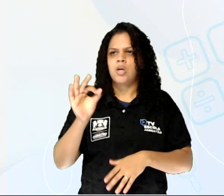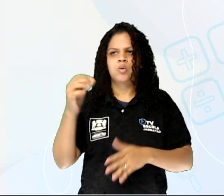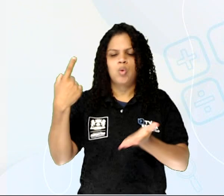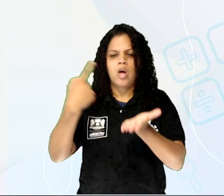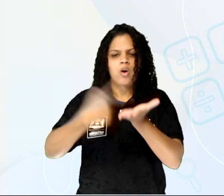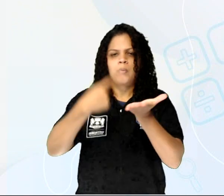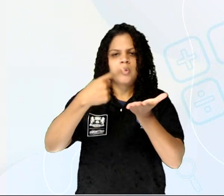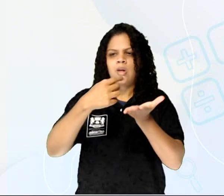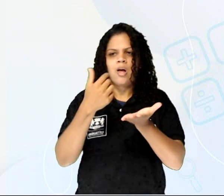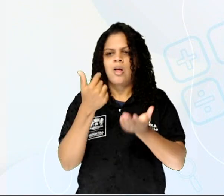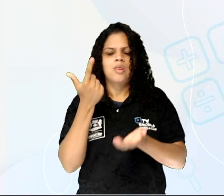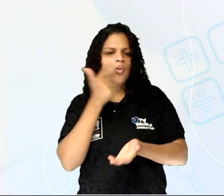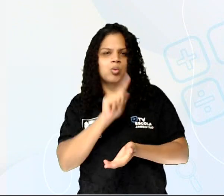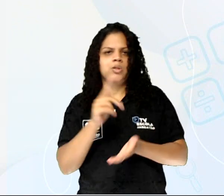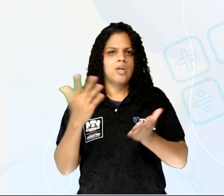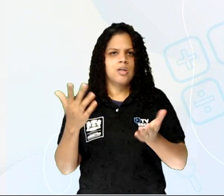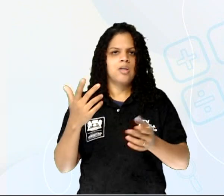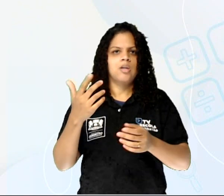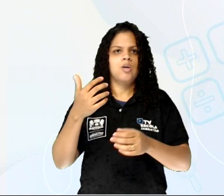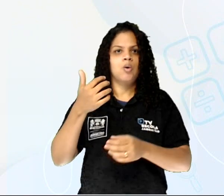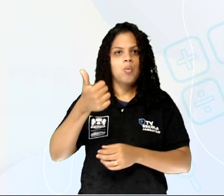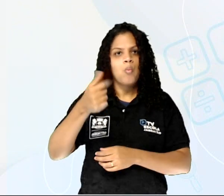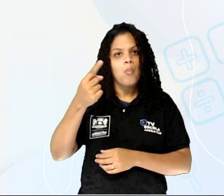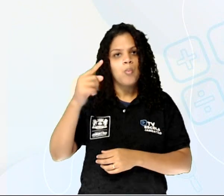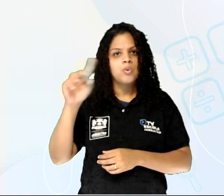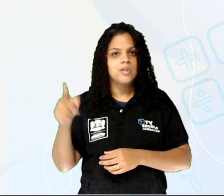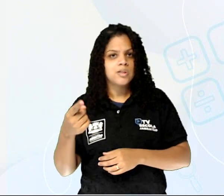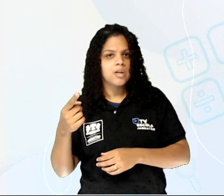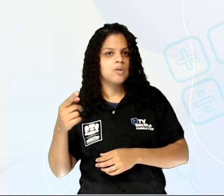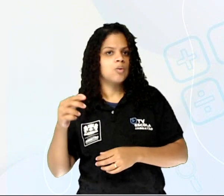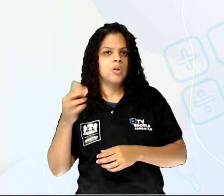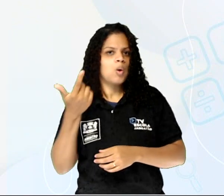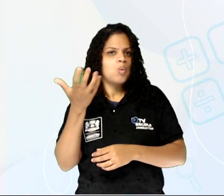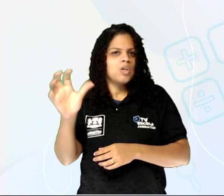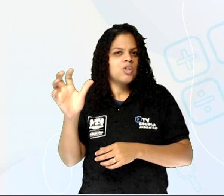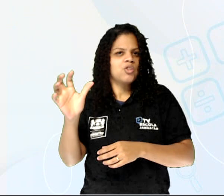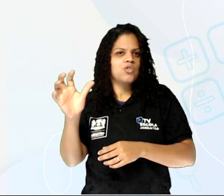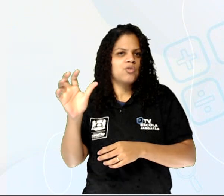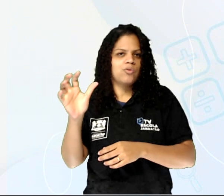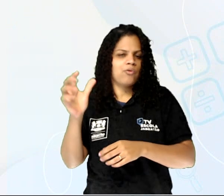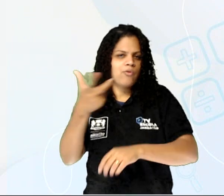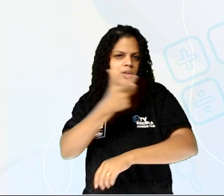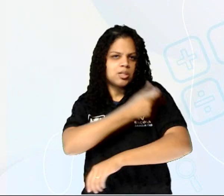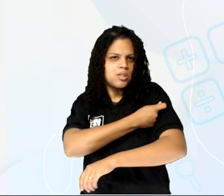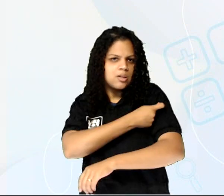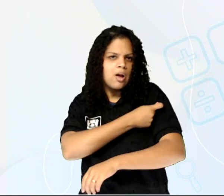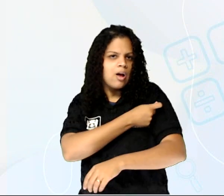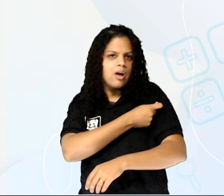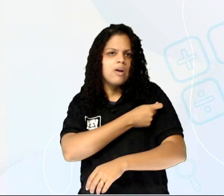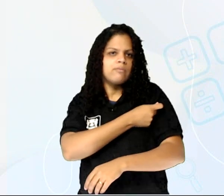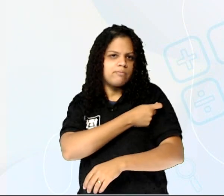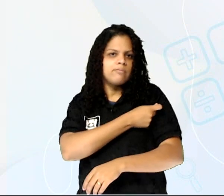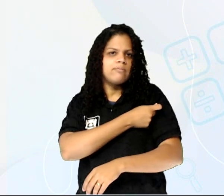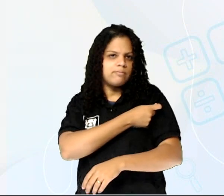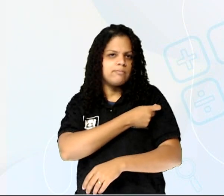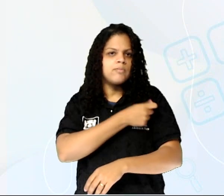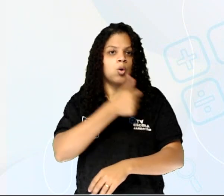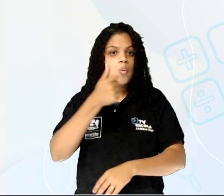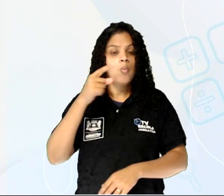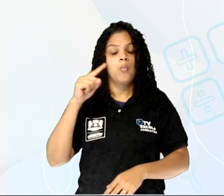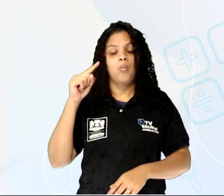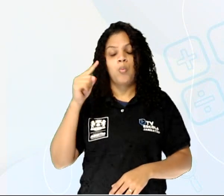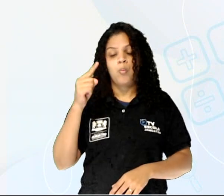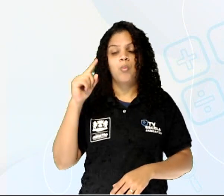recusa da vacina. 5% perdeu o comprovante, perdeu o cartão de vacinação. 1% contra indicação